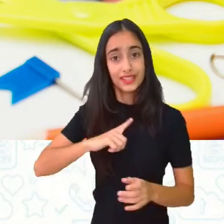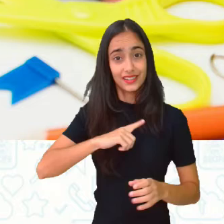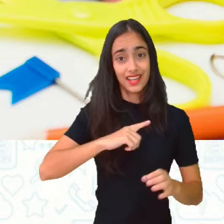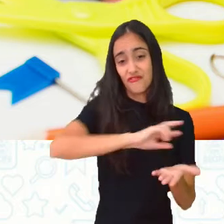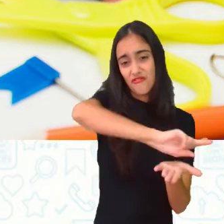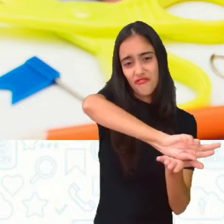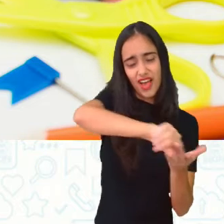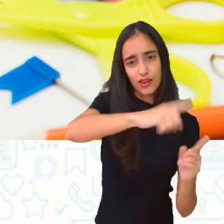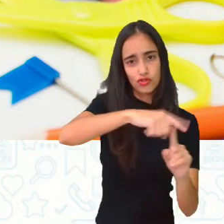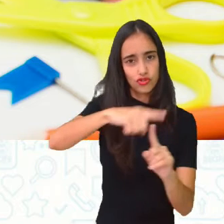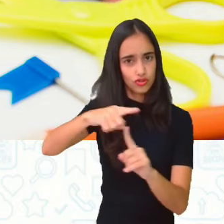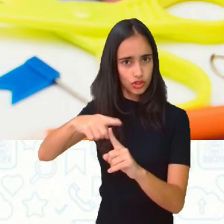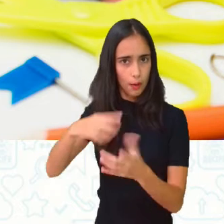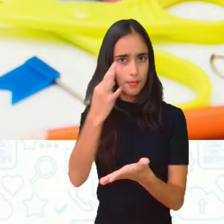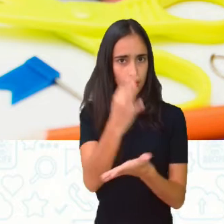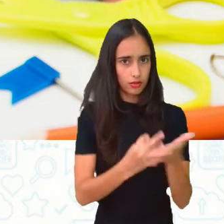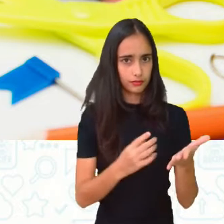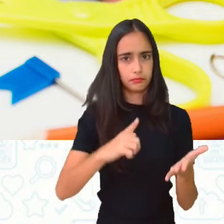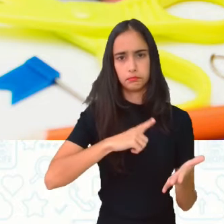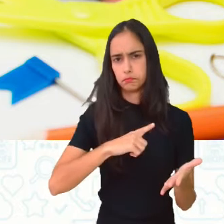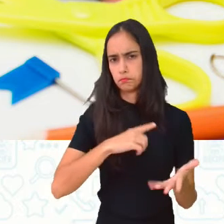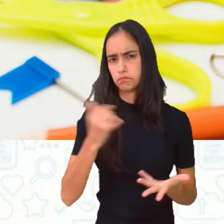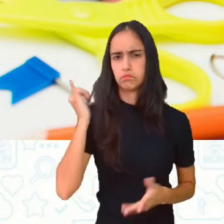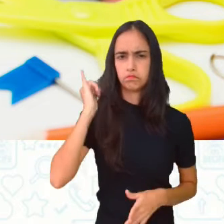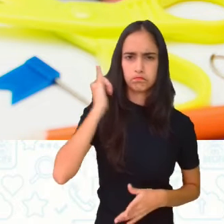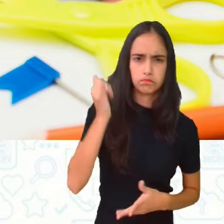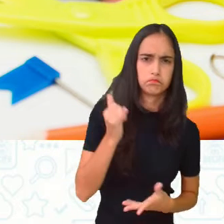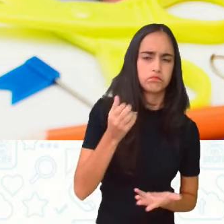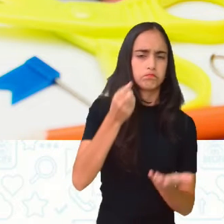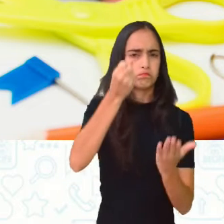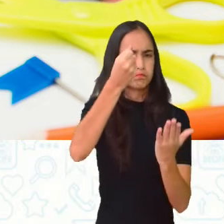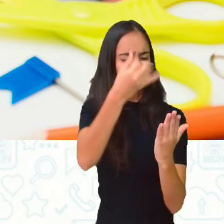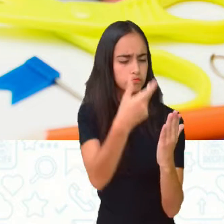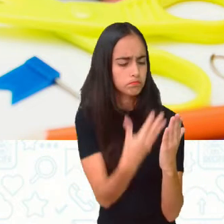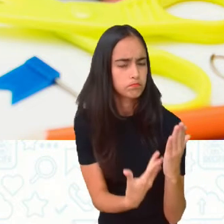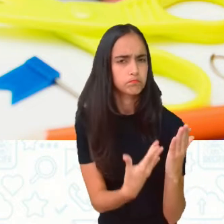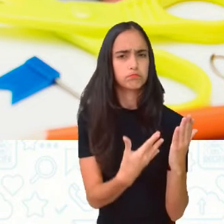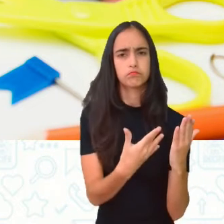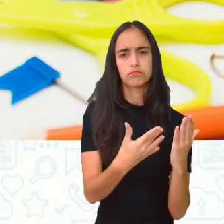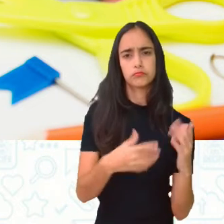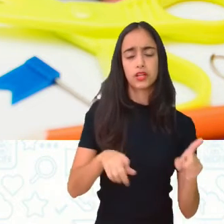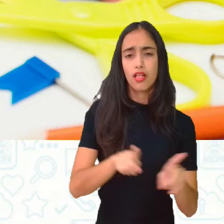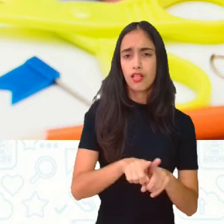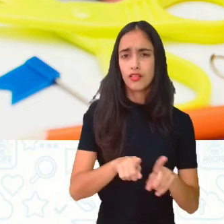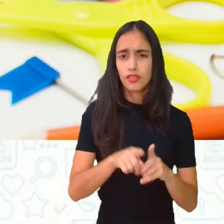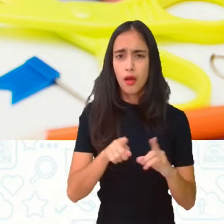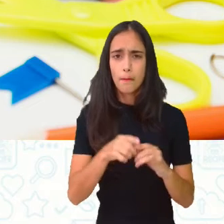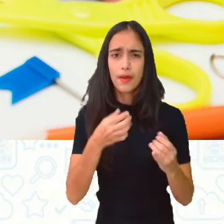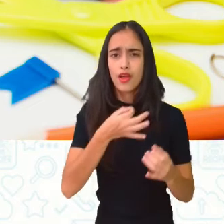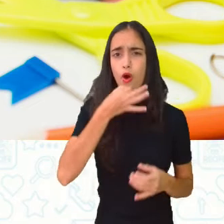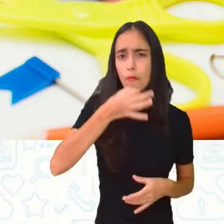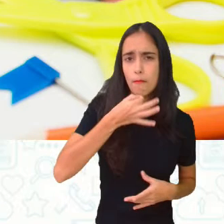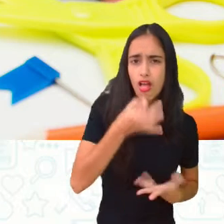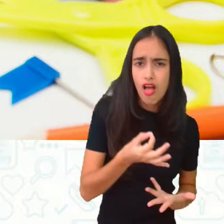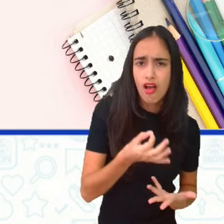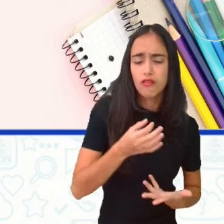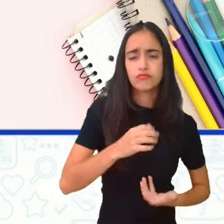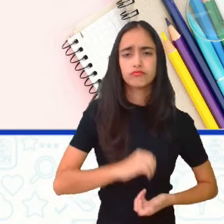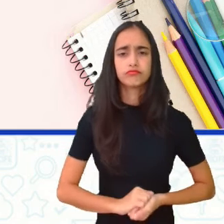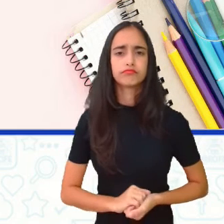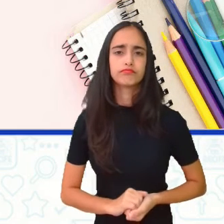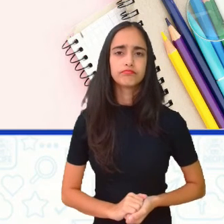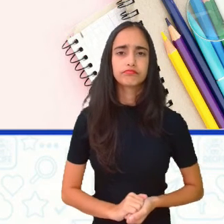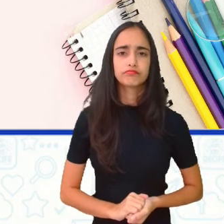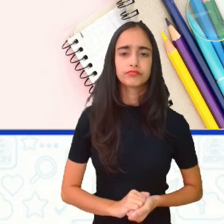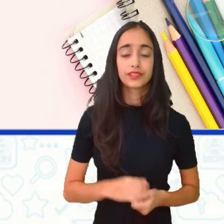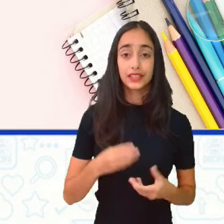existem os tipos narrativos, os descritivos, os injuntivos, os dissertativo argumentativo e o expositivo. E